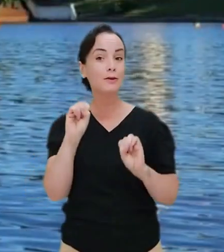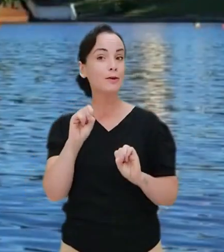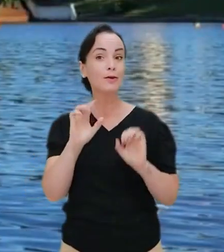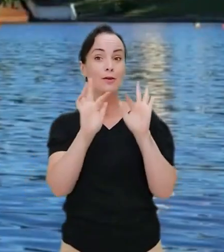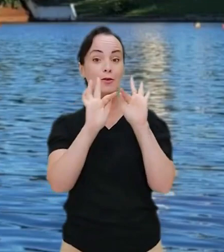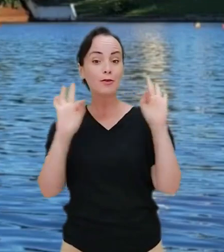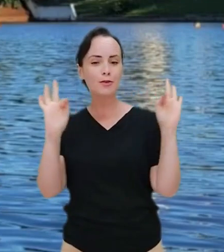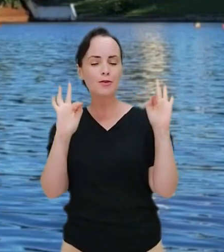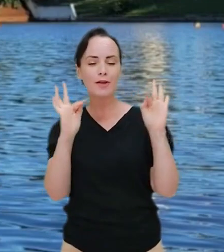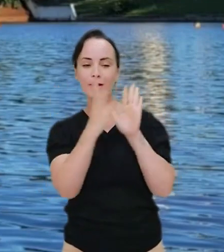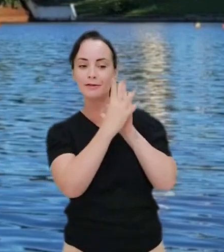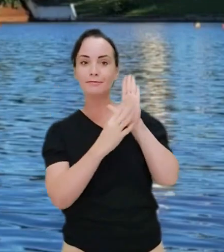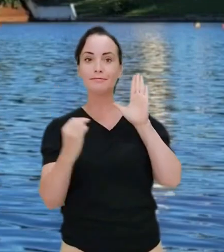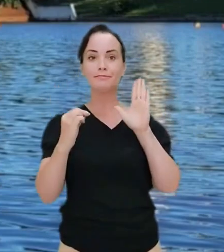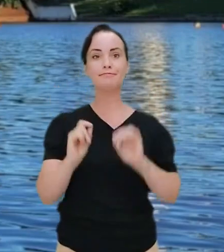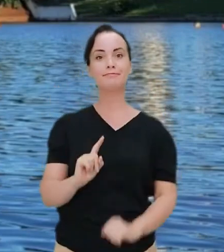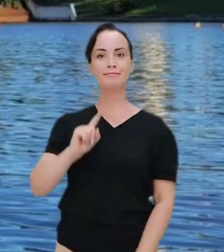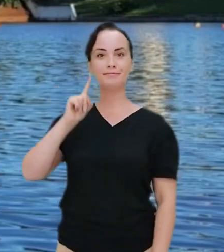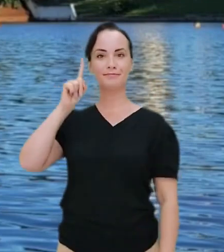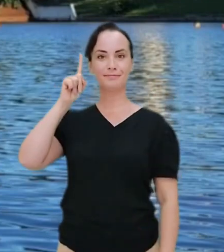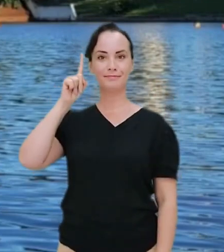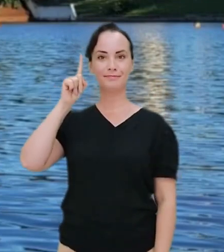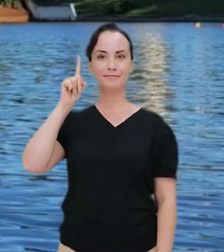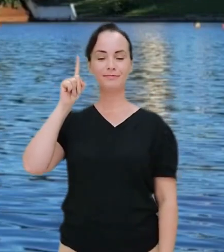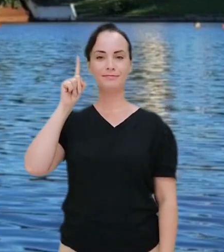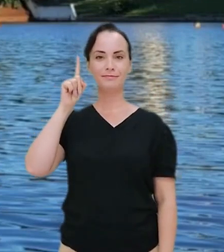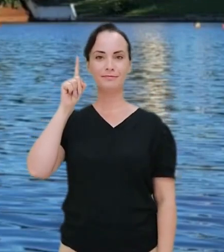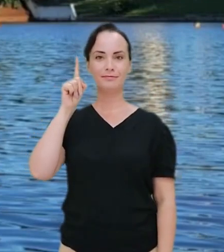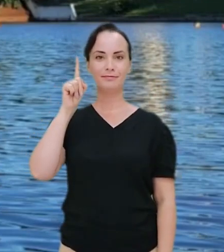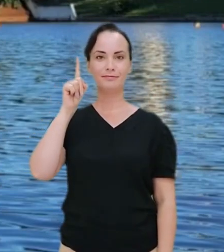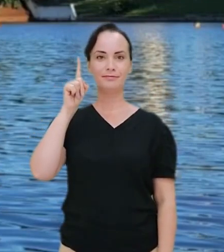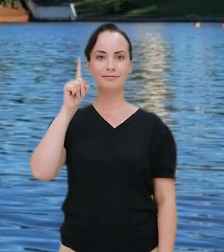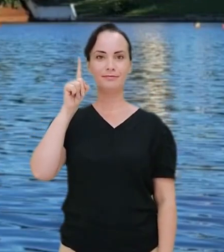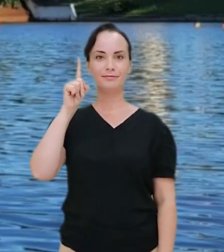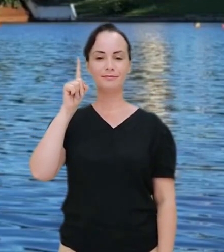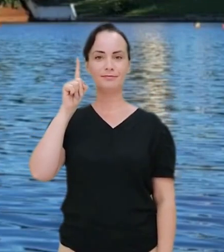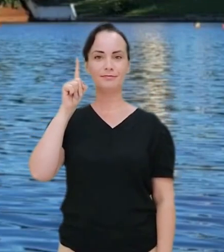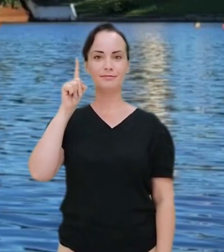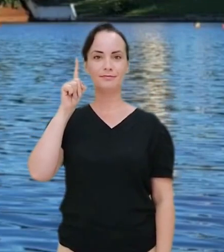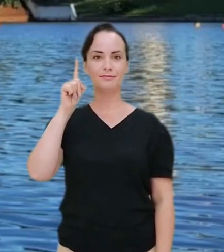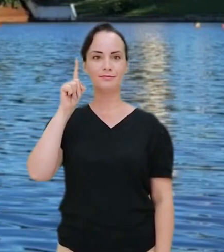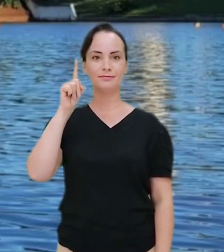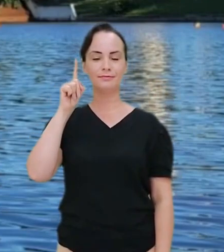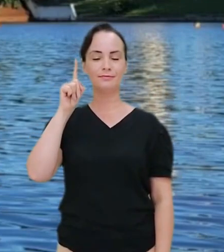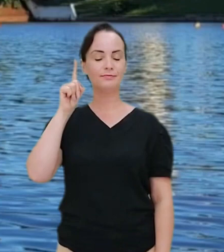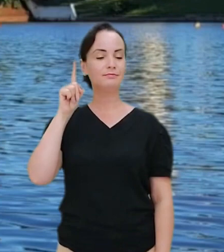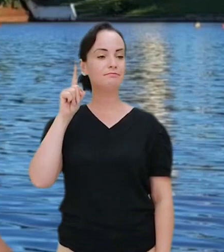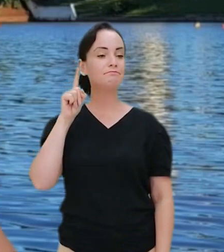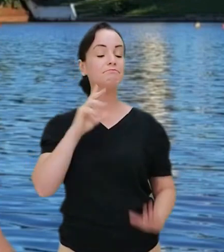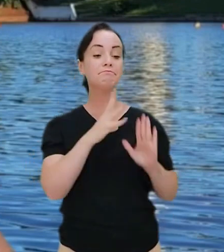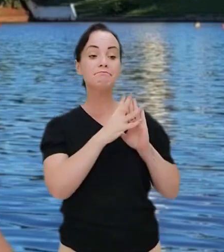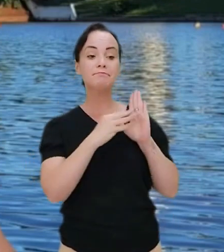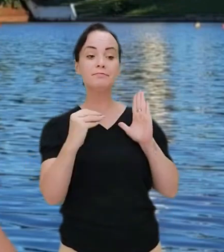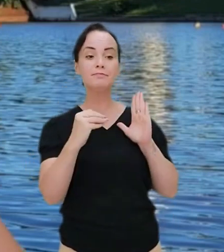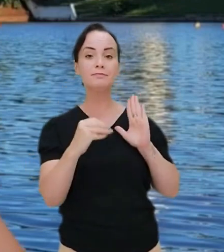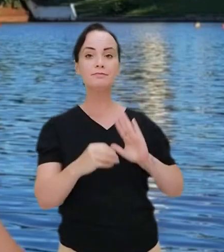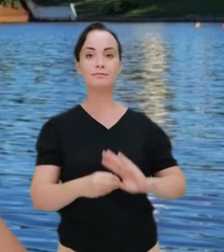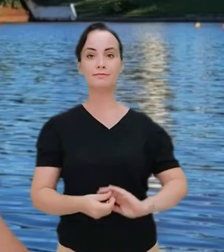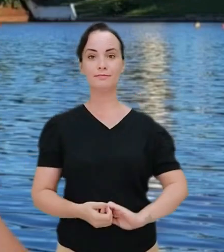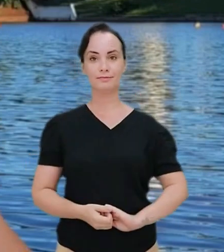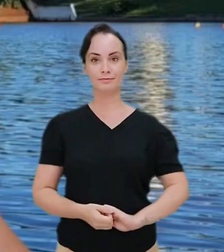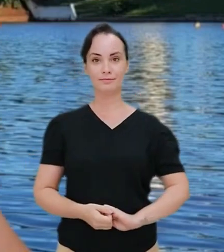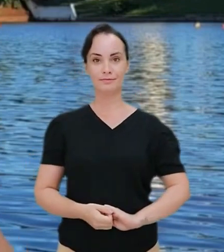Vamos repetir? Londrina is a little London in north of Paraná.